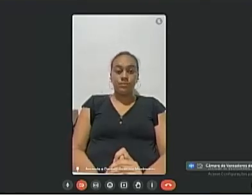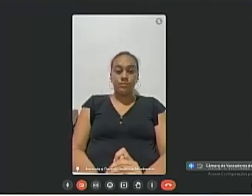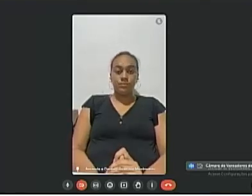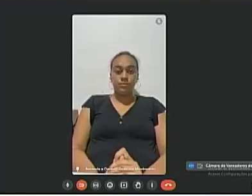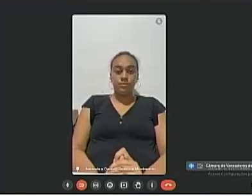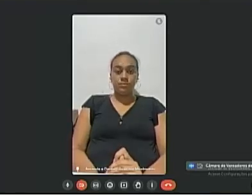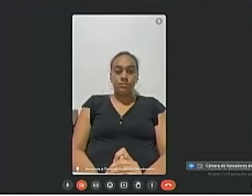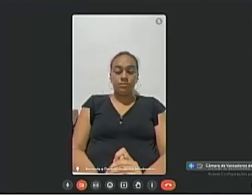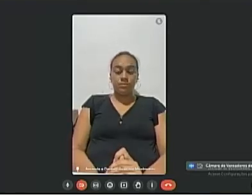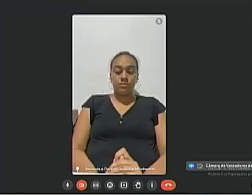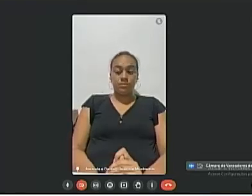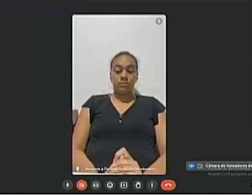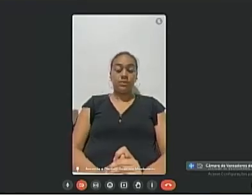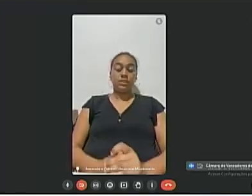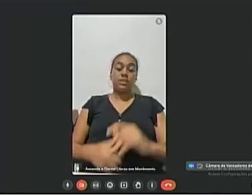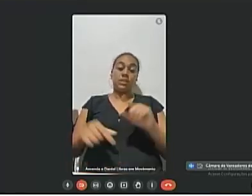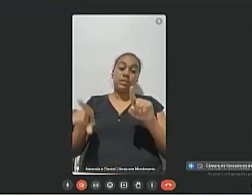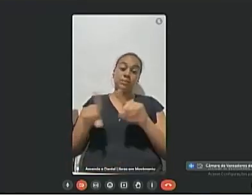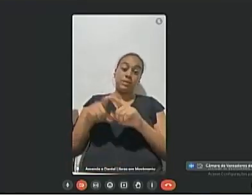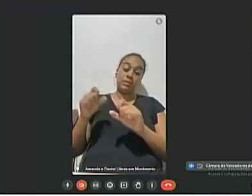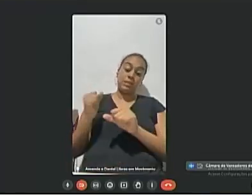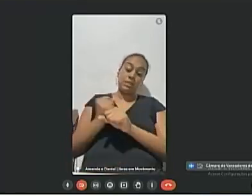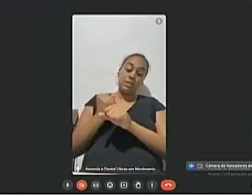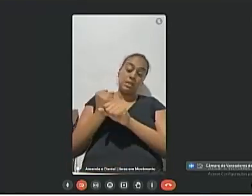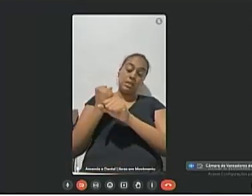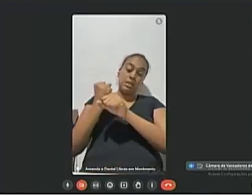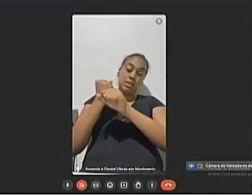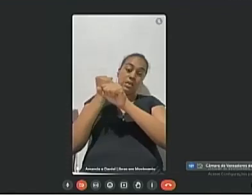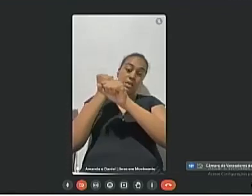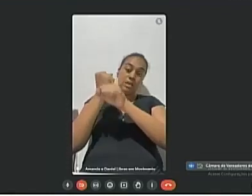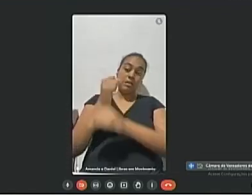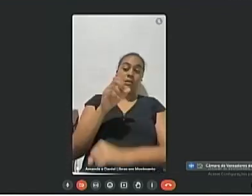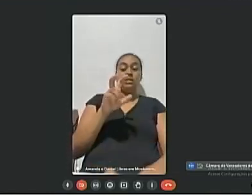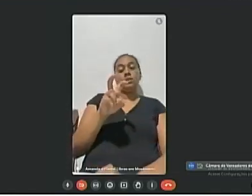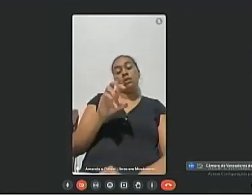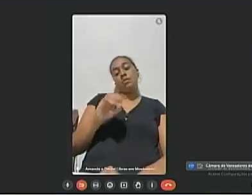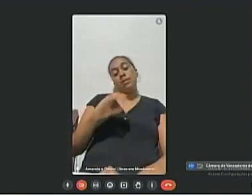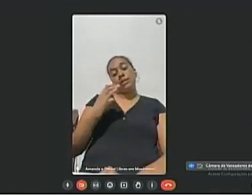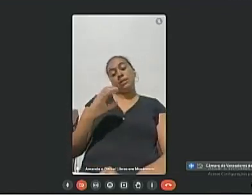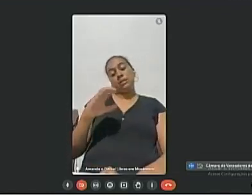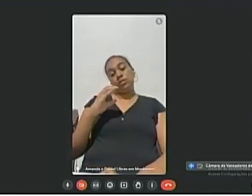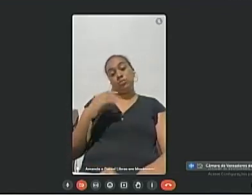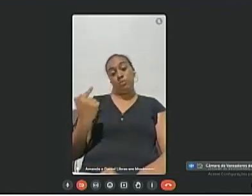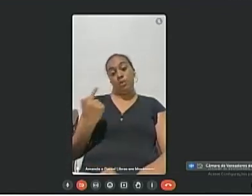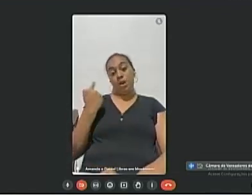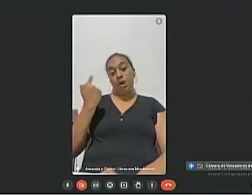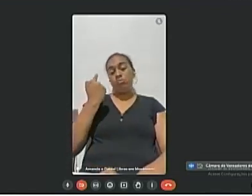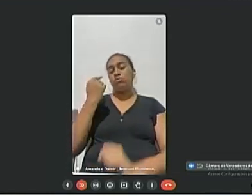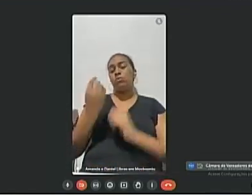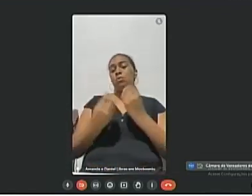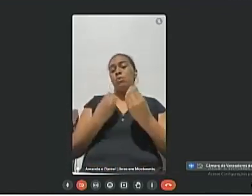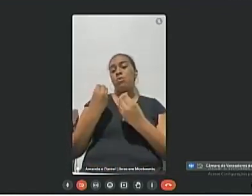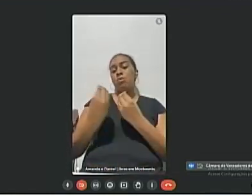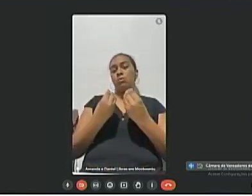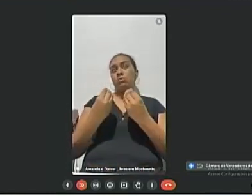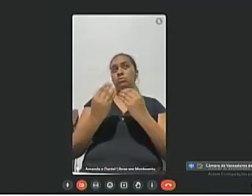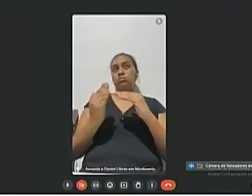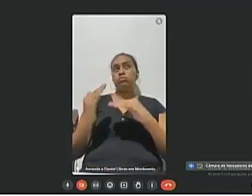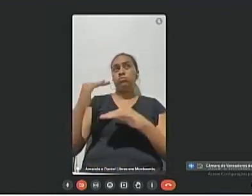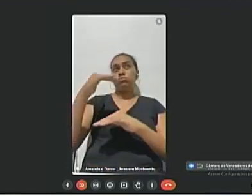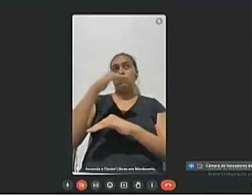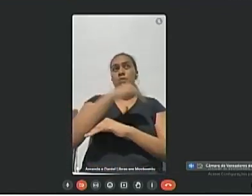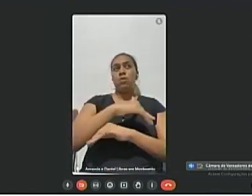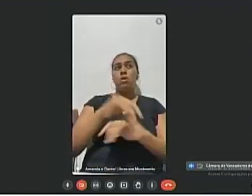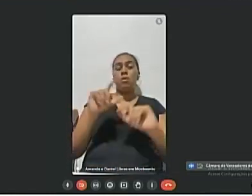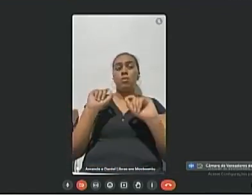E posterior construção de um pequeno talude de no máximo 50 centímetros de altura, sobre este corte, né? Então, para ele